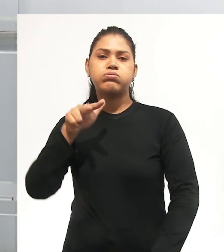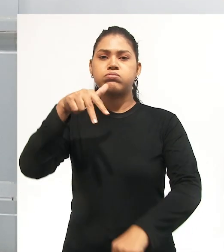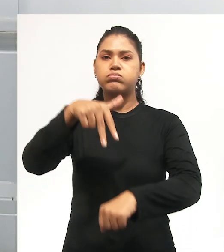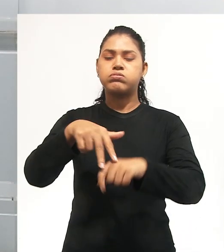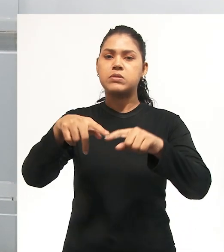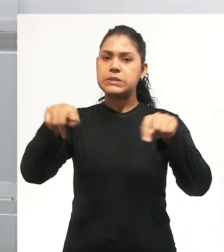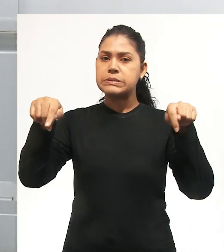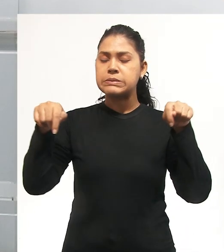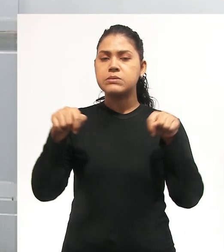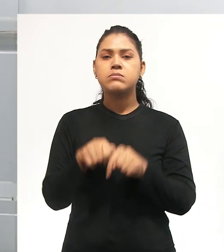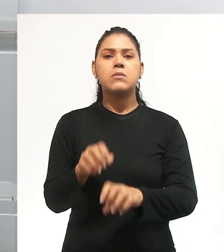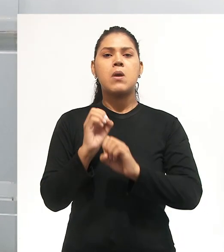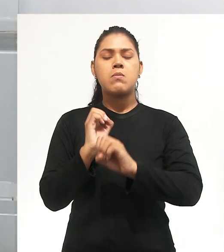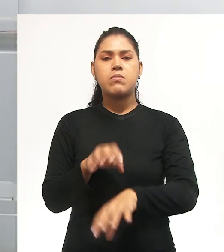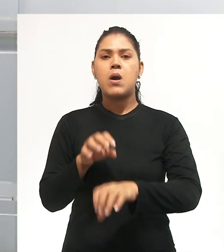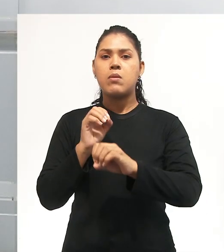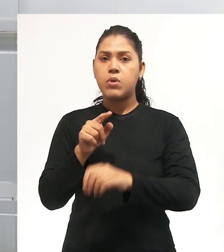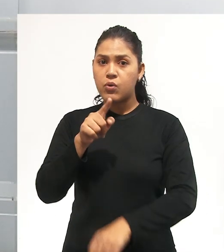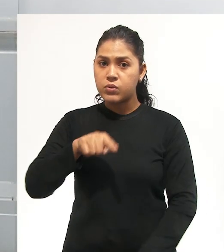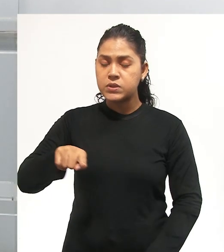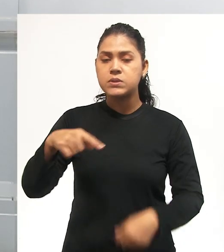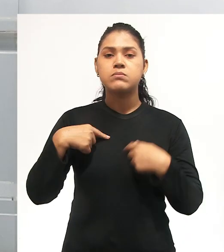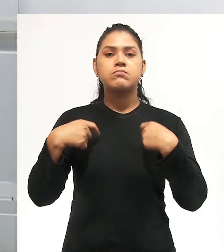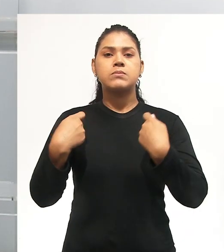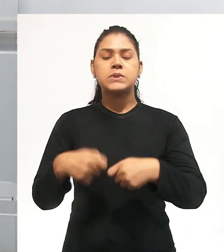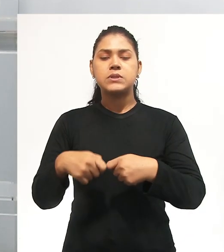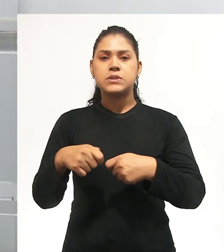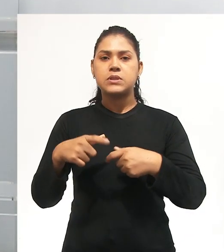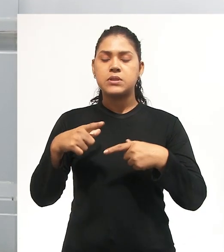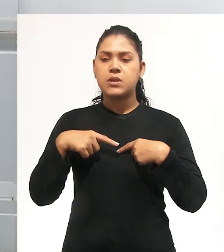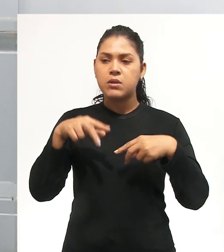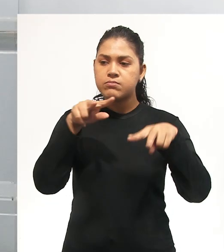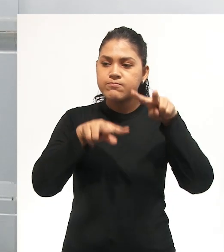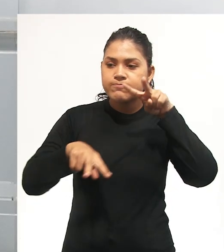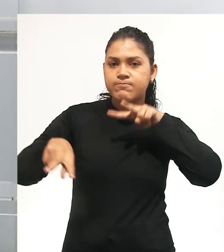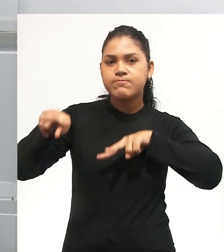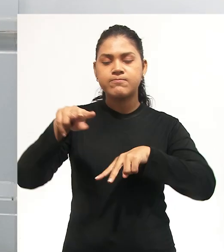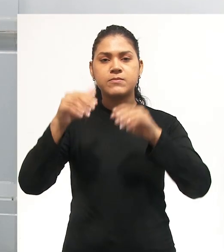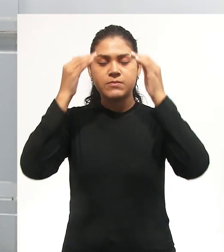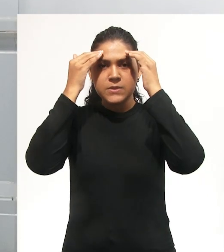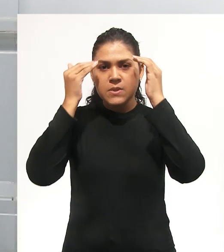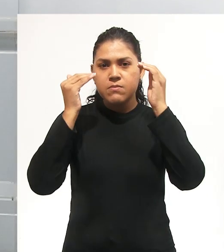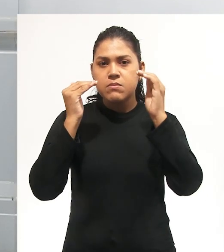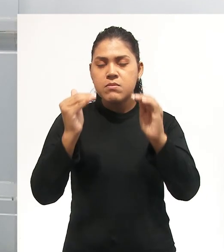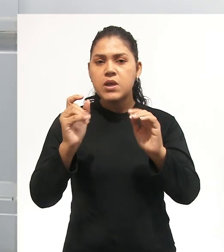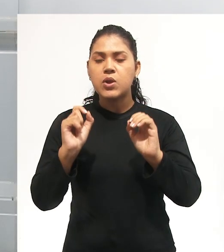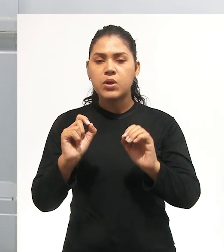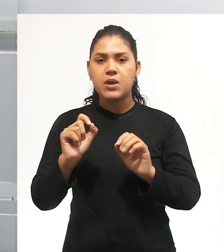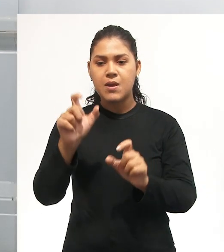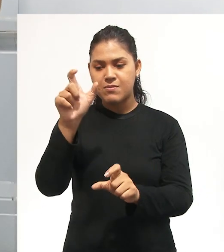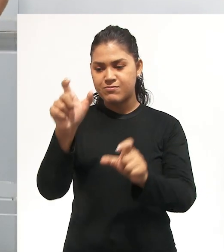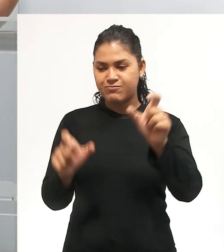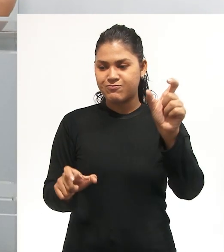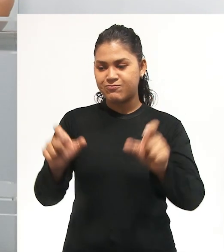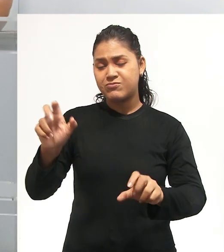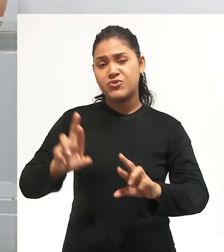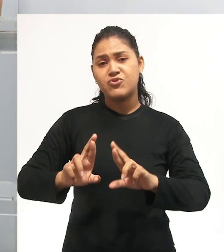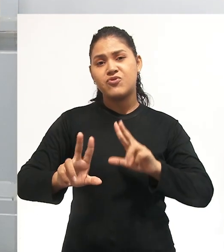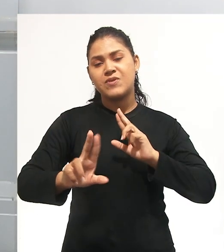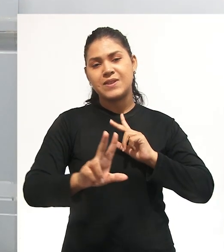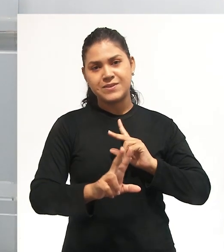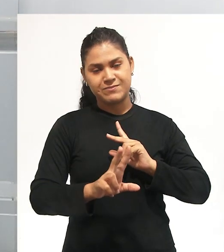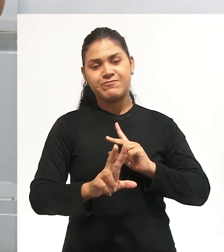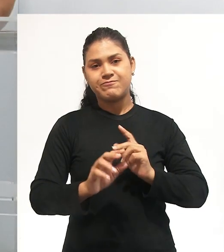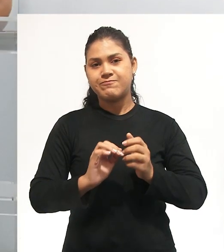e agindo como um docente, você vai ter esse olhar de respeito pelas